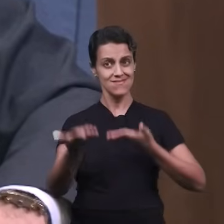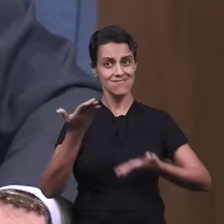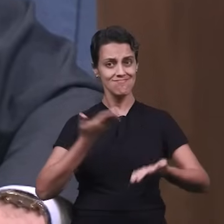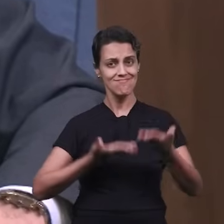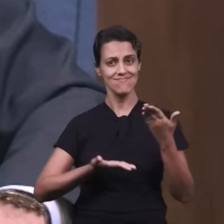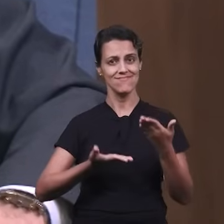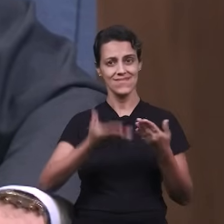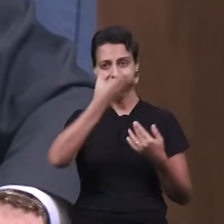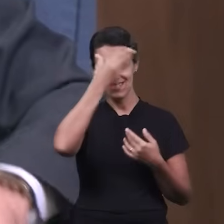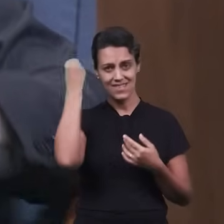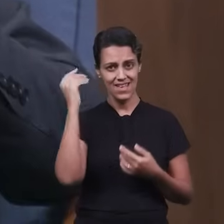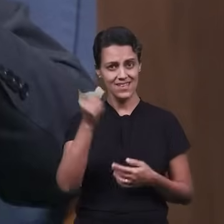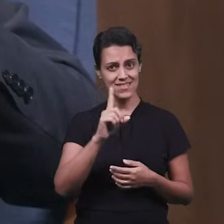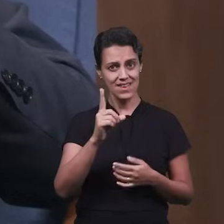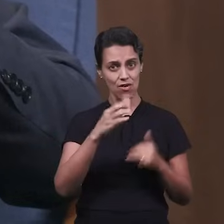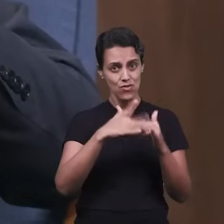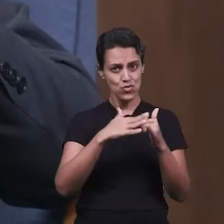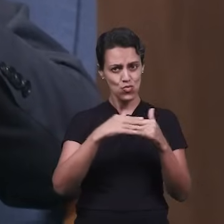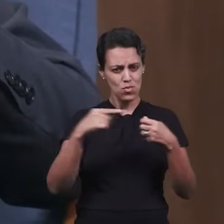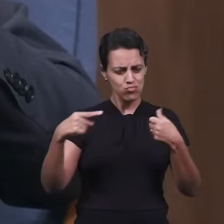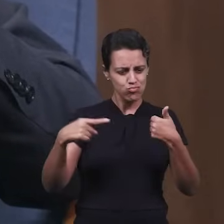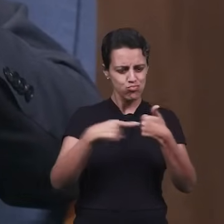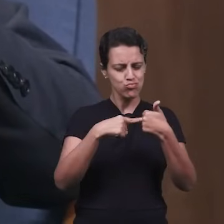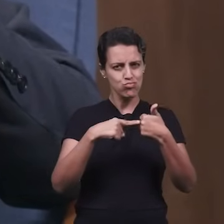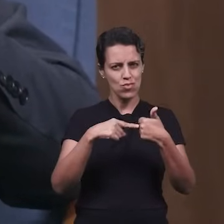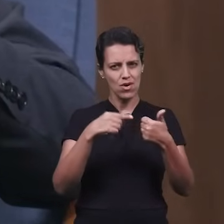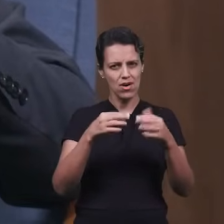é interativo e você sabe, não se esqueça,